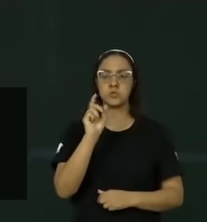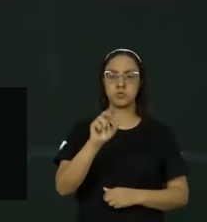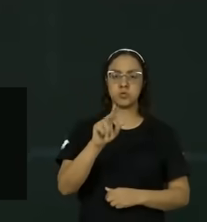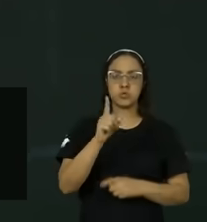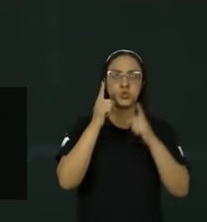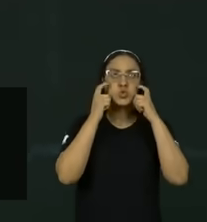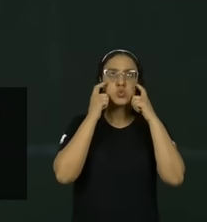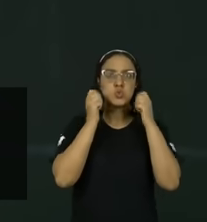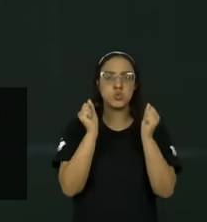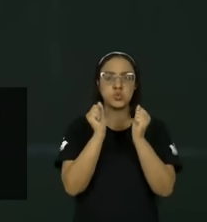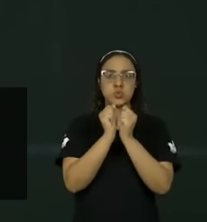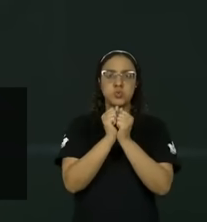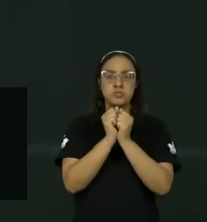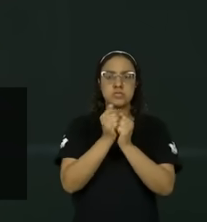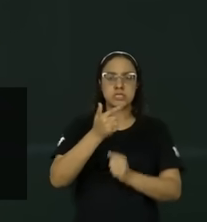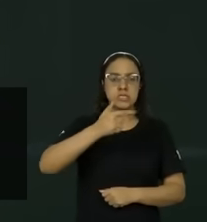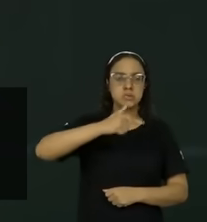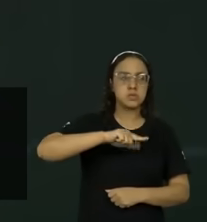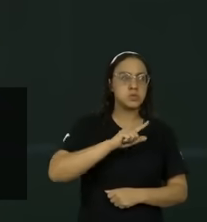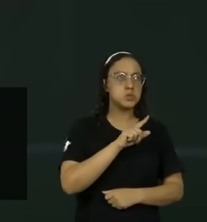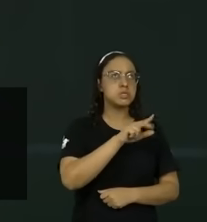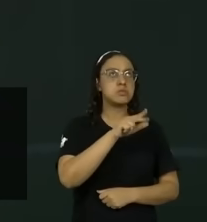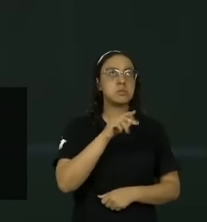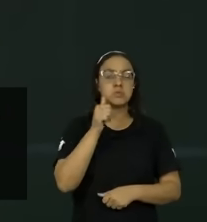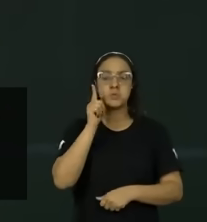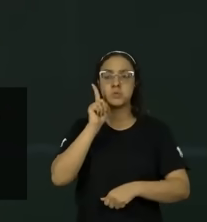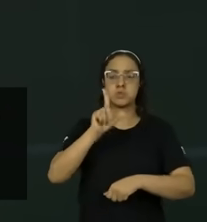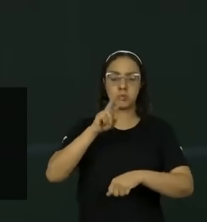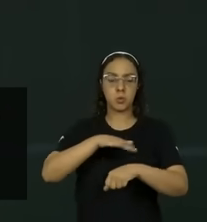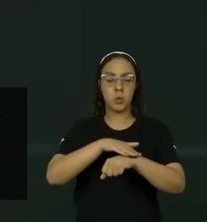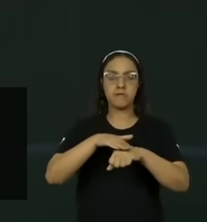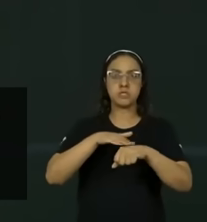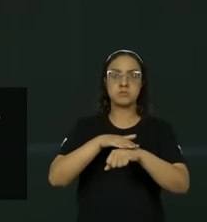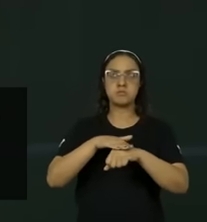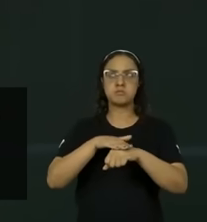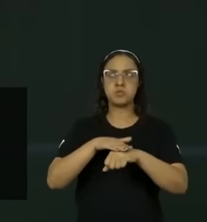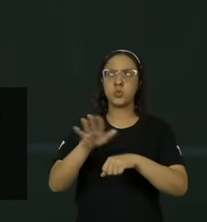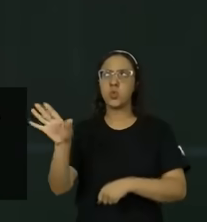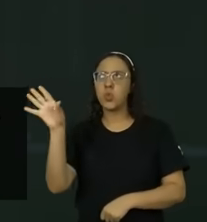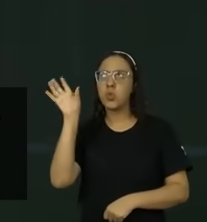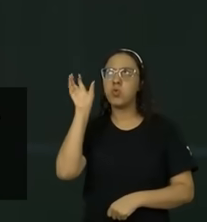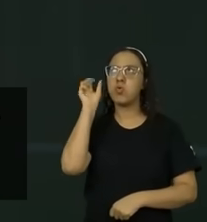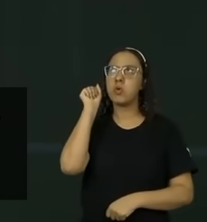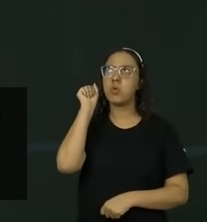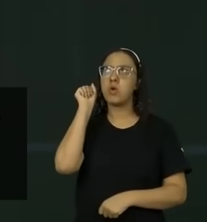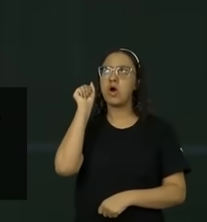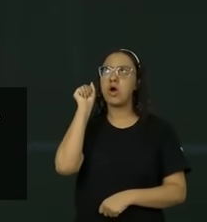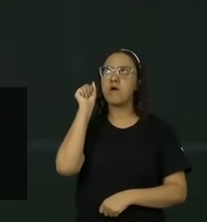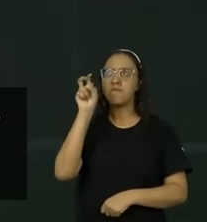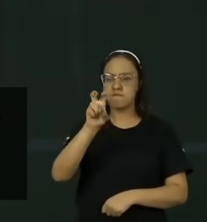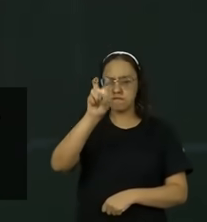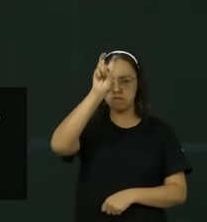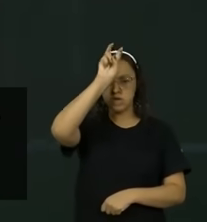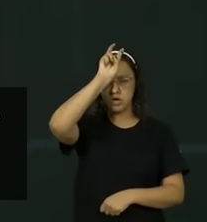Só depois, os seus irmãos conseguiram conversar com ele. Quando se ouviu no palácio do faraó que os